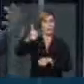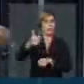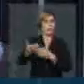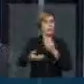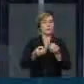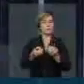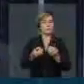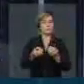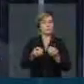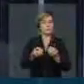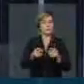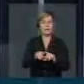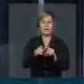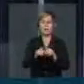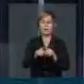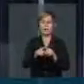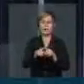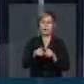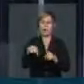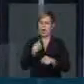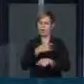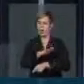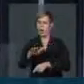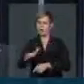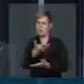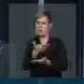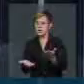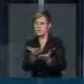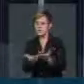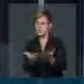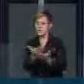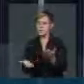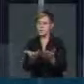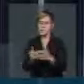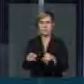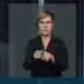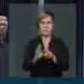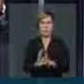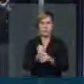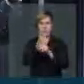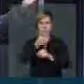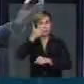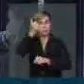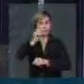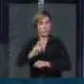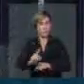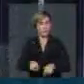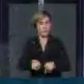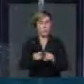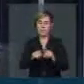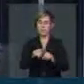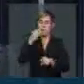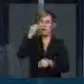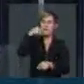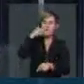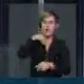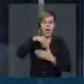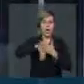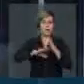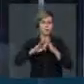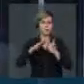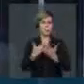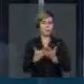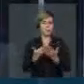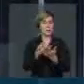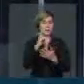baixos desempenhos das nossas crianças nas escolas também estão aí com fraco desempenho. Então você vai ver